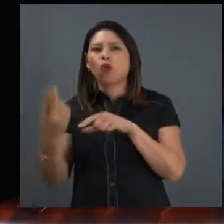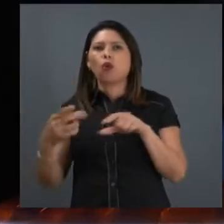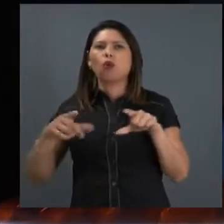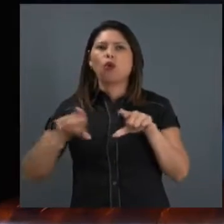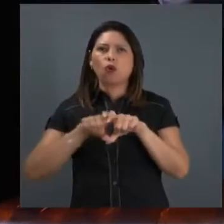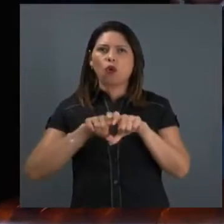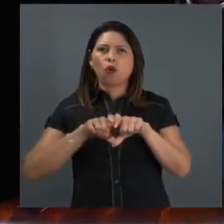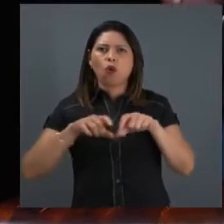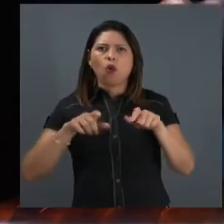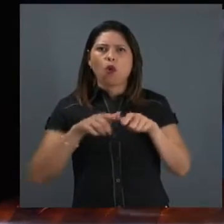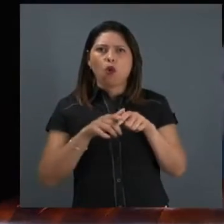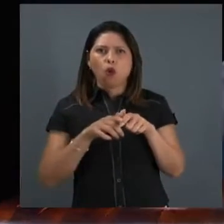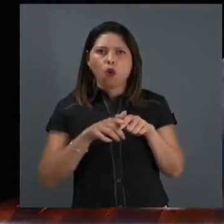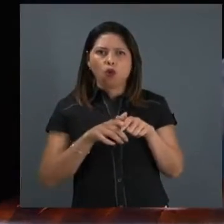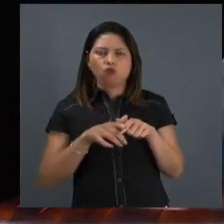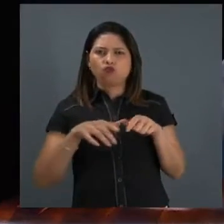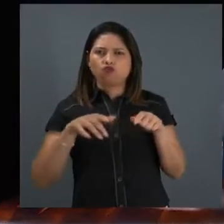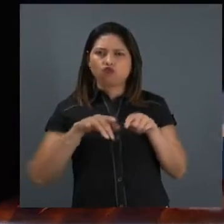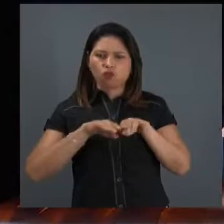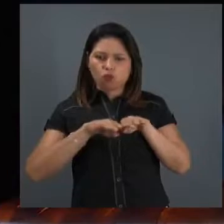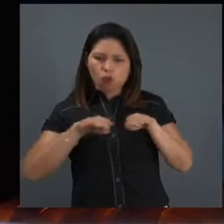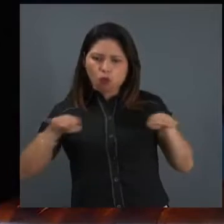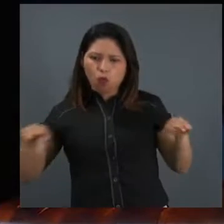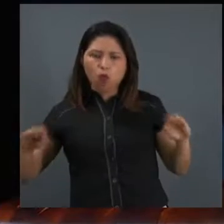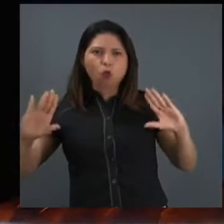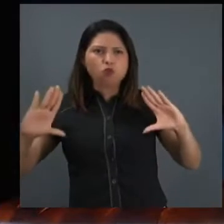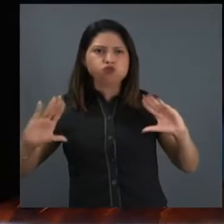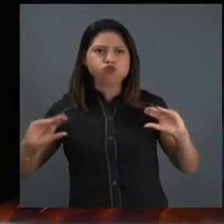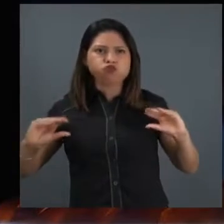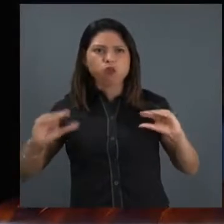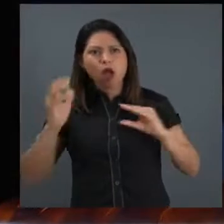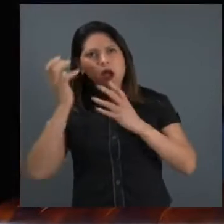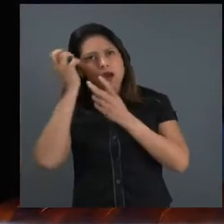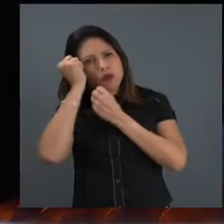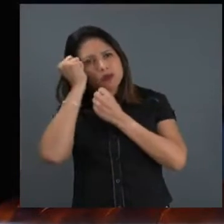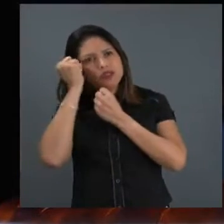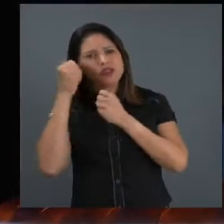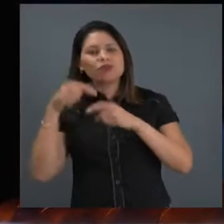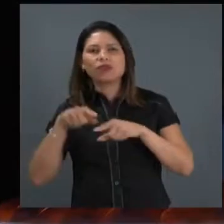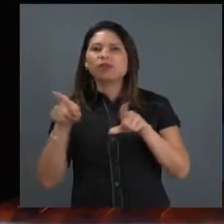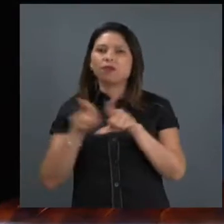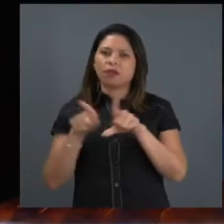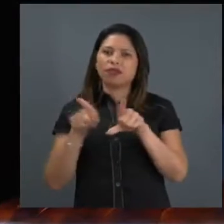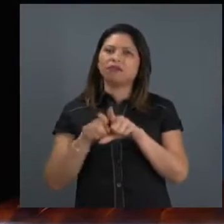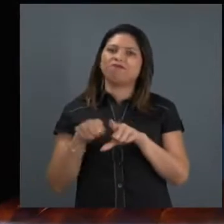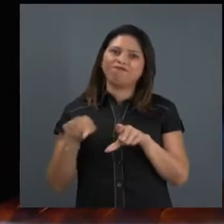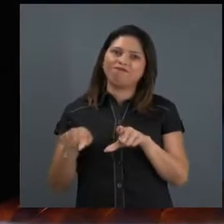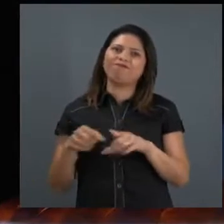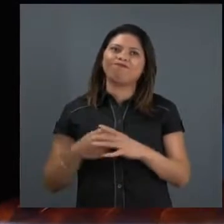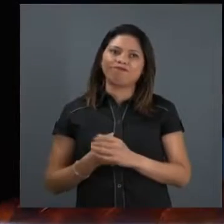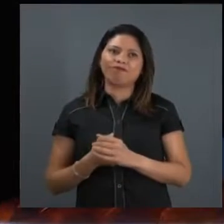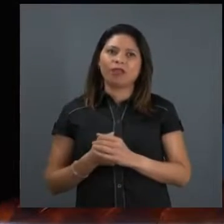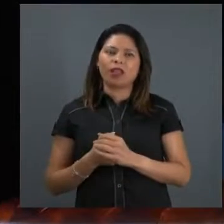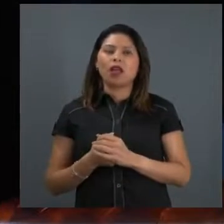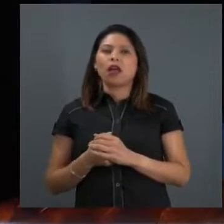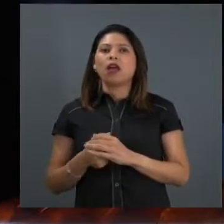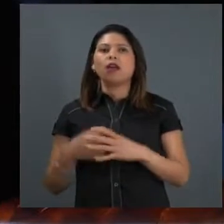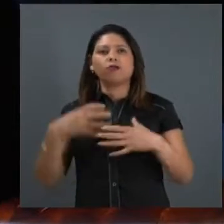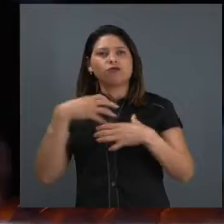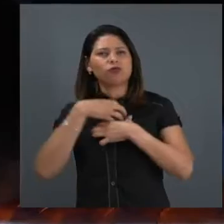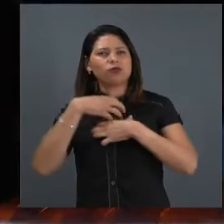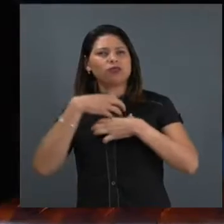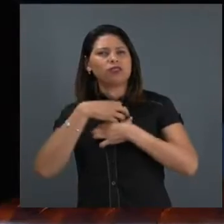bem fininhos que ajuda. Então, a solidariedade, a compaixão e um espírito de